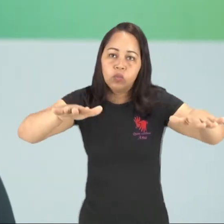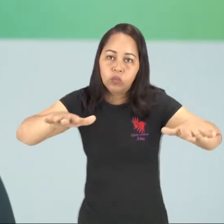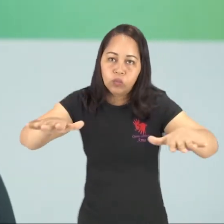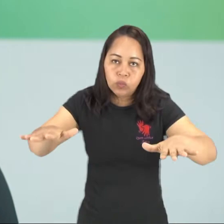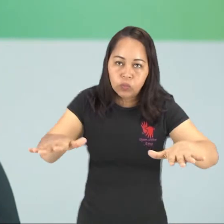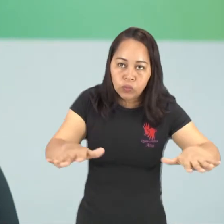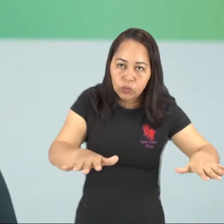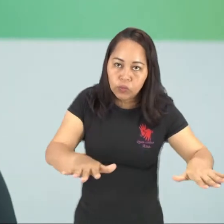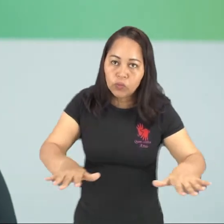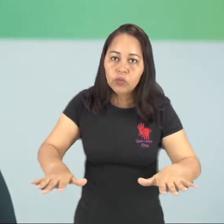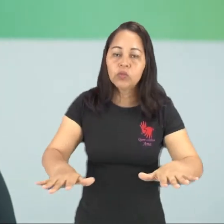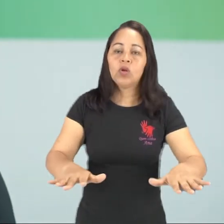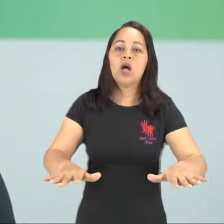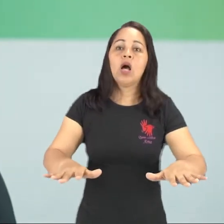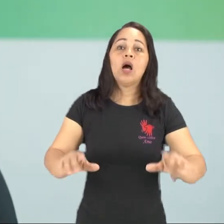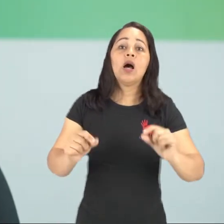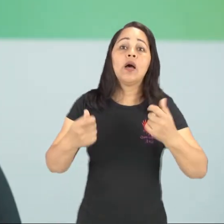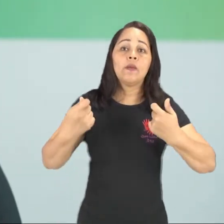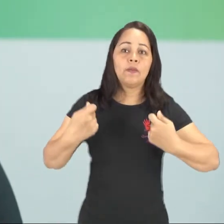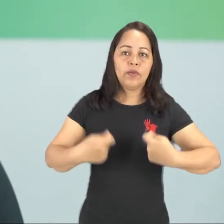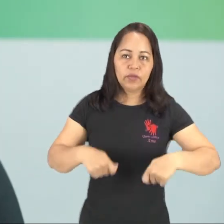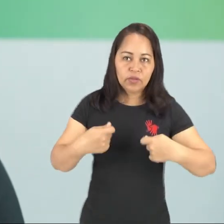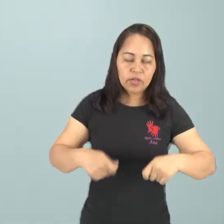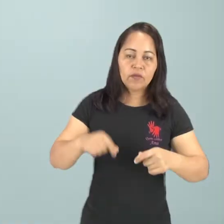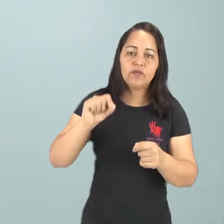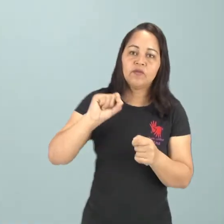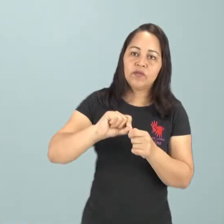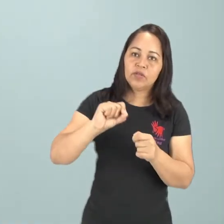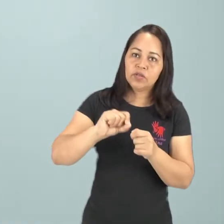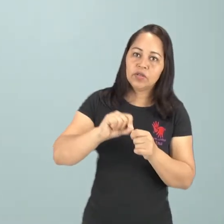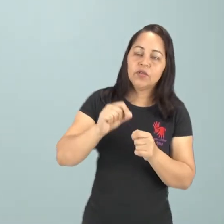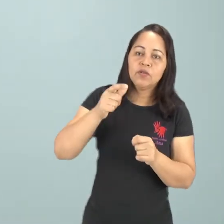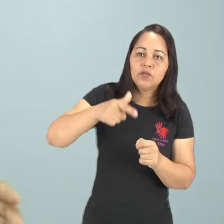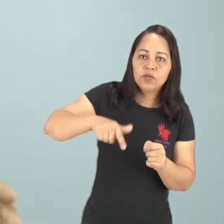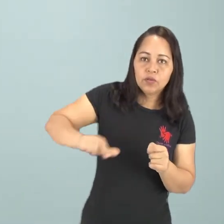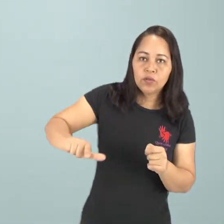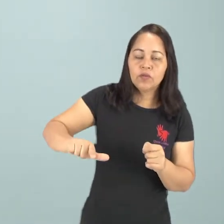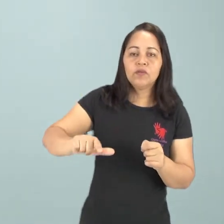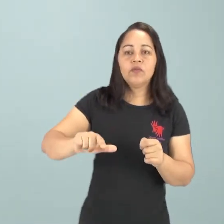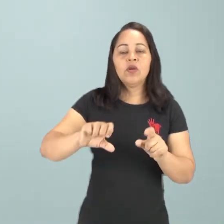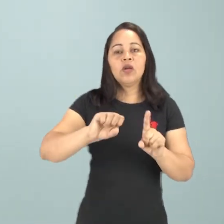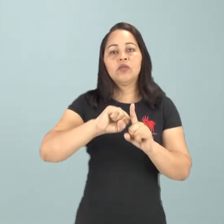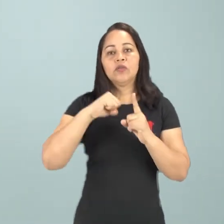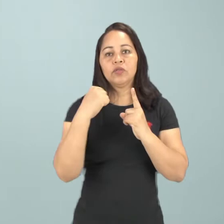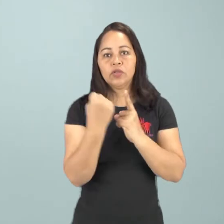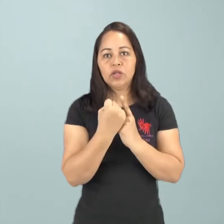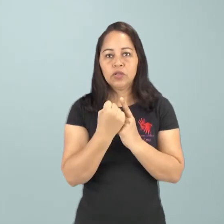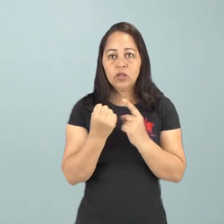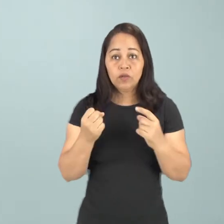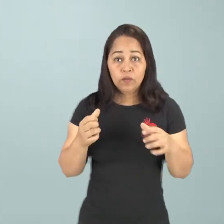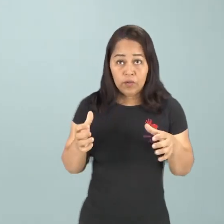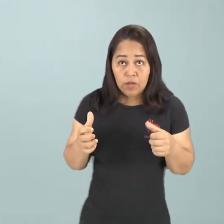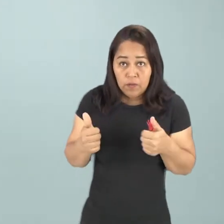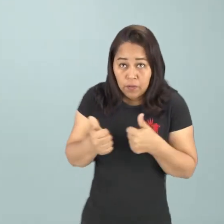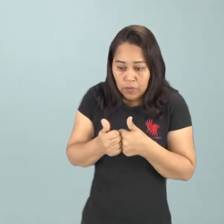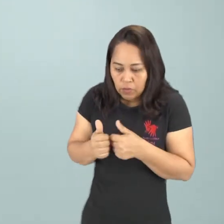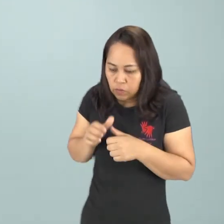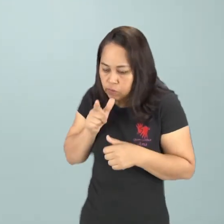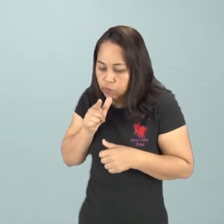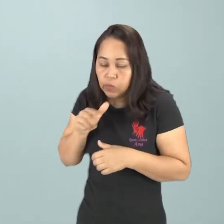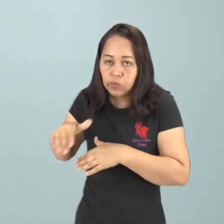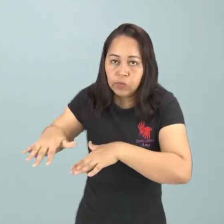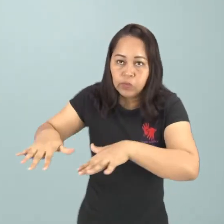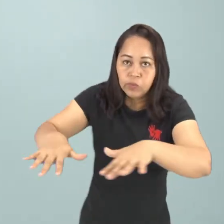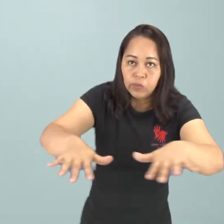suas águas, era necessário fazer novamente, né, como a sociedade ela se aglomerava perto dos rios,